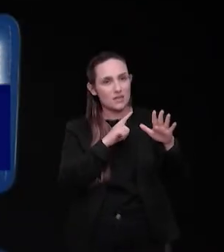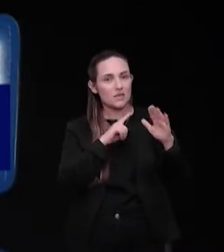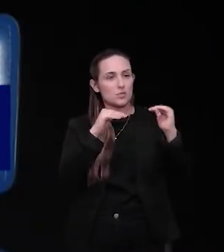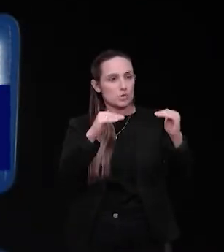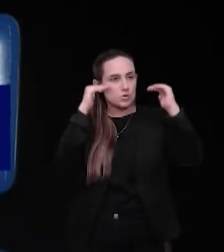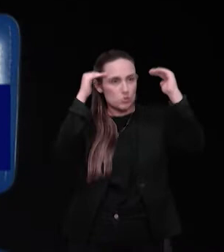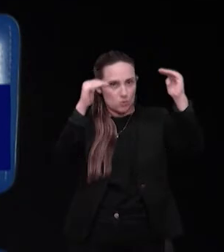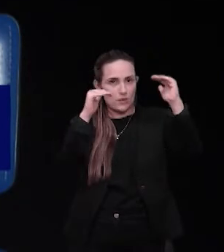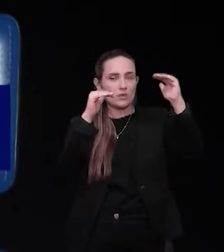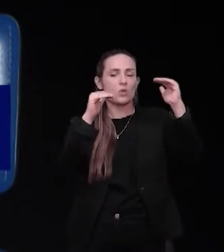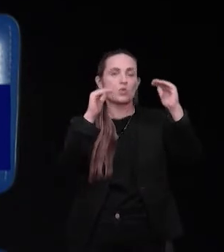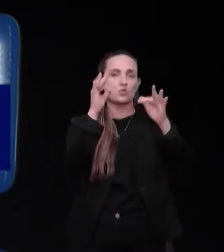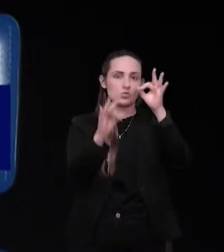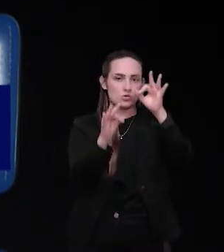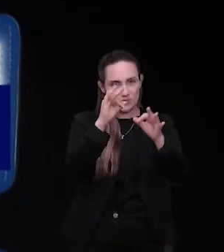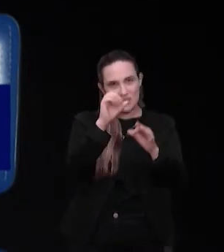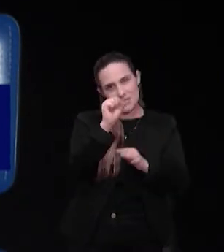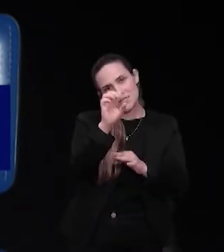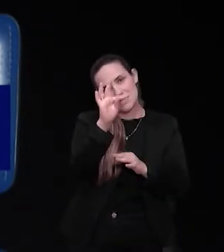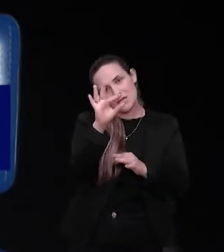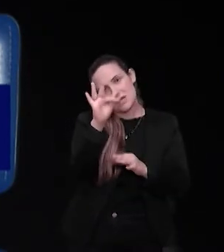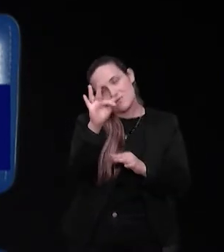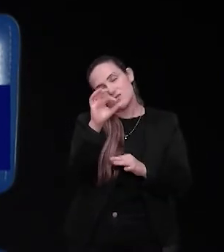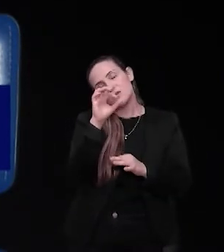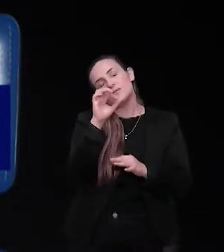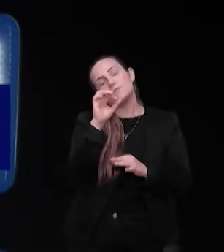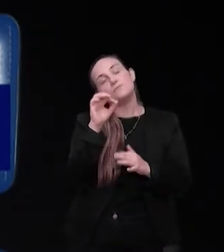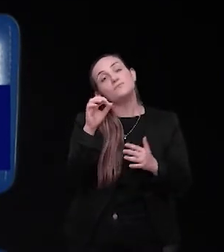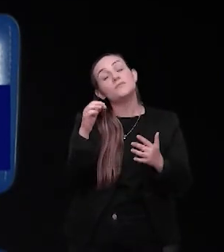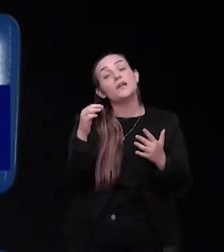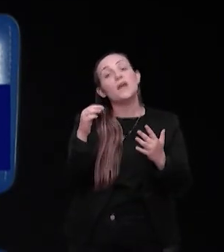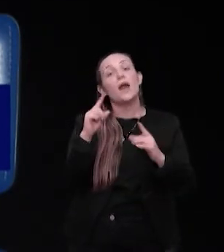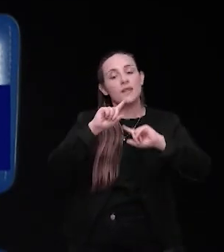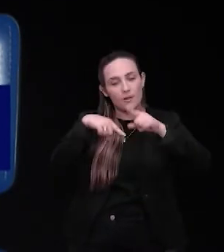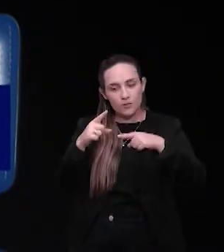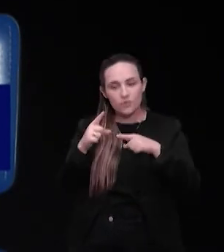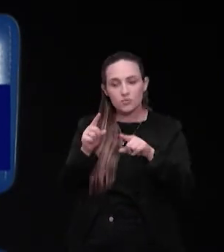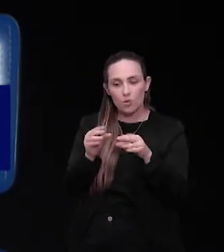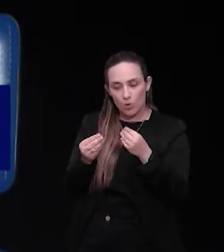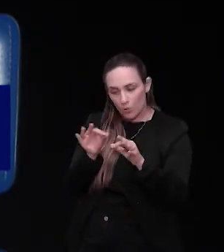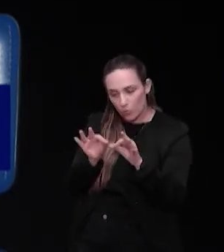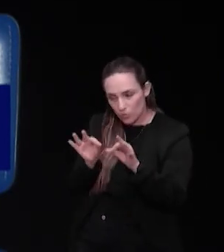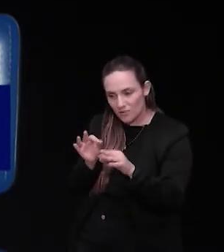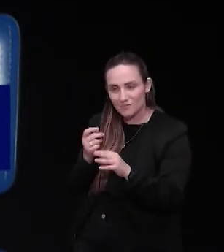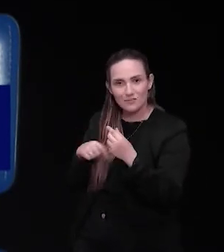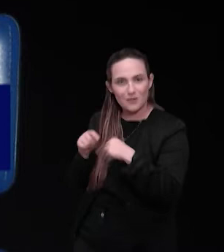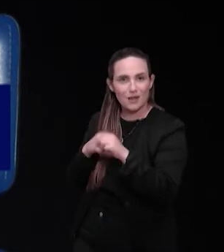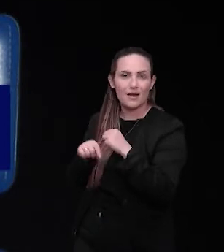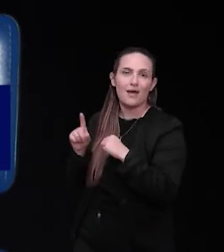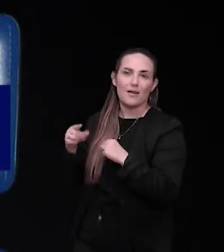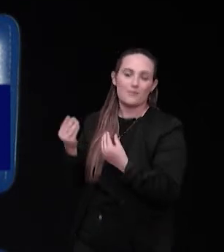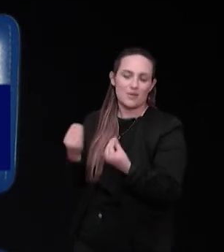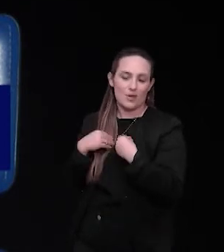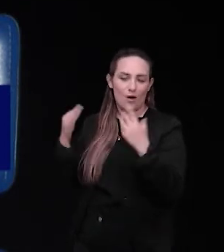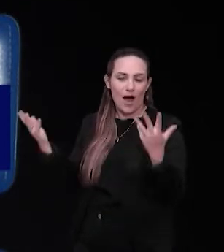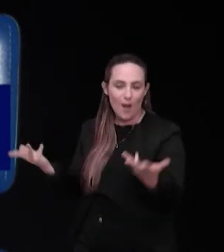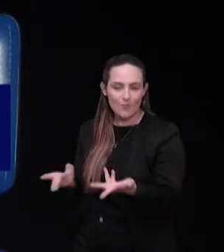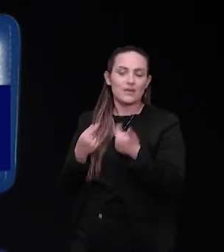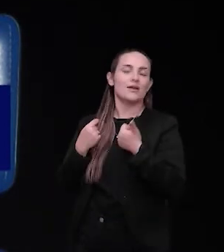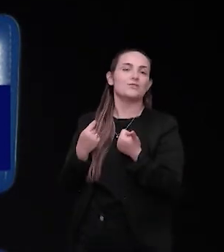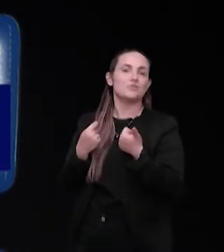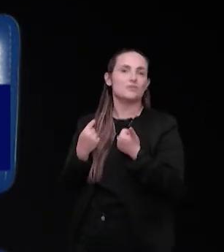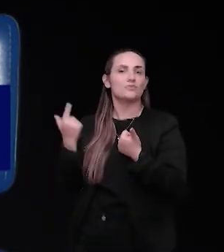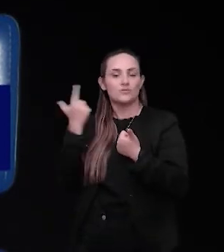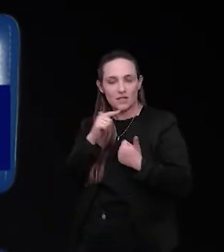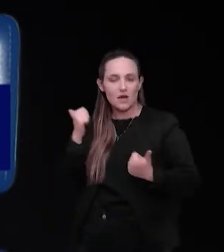e depois na parte administrativa, gestão administrativa. Eu acho que isso me cacifou a conseguir o apoio, não só